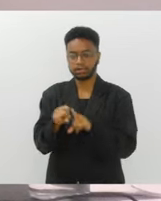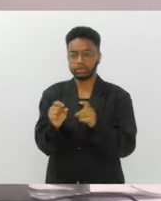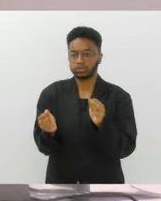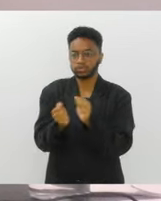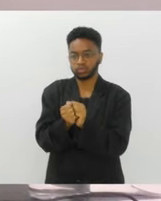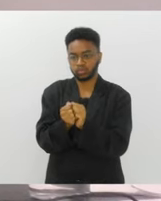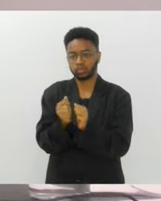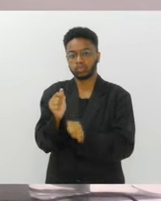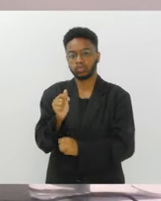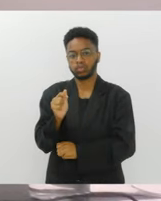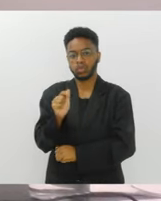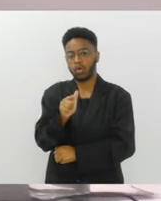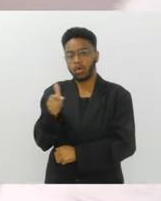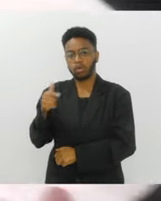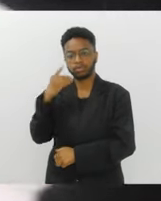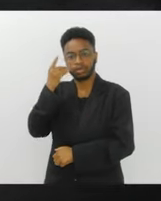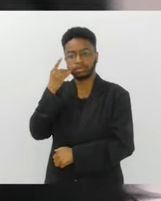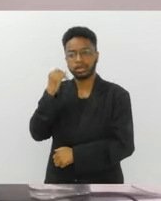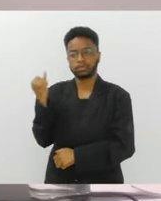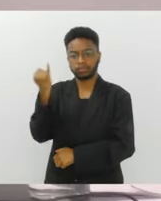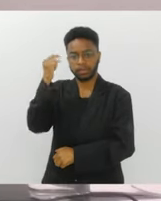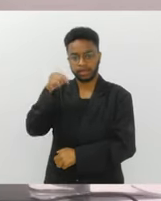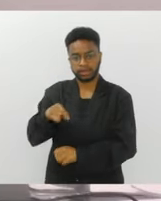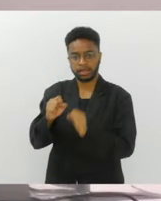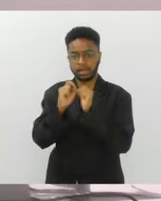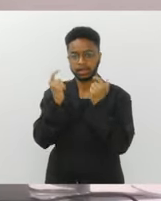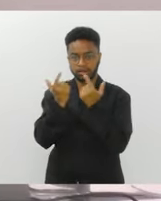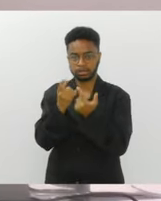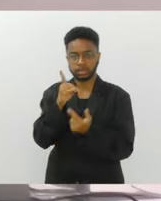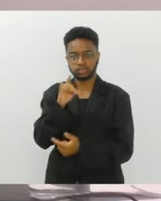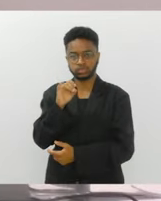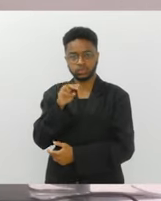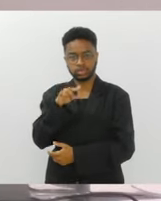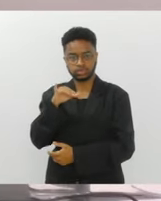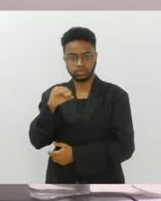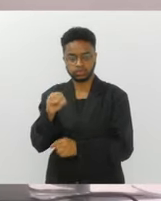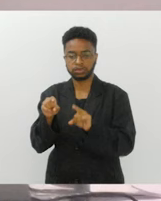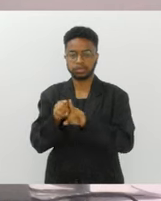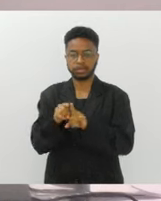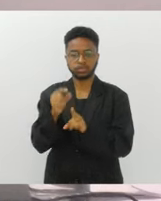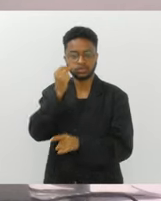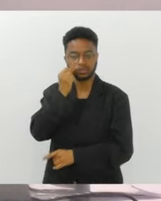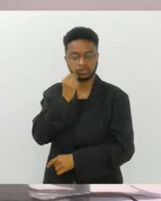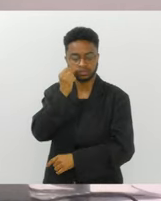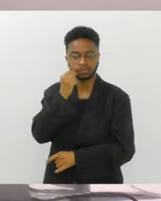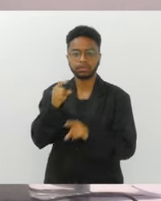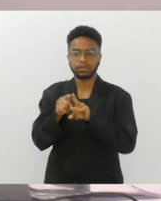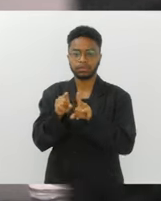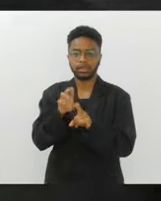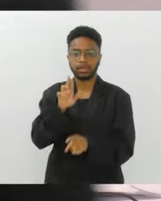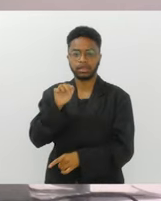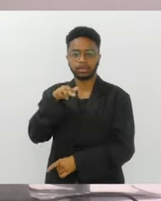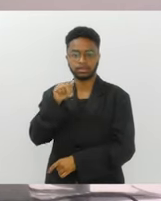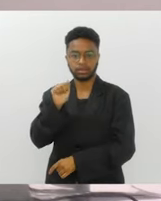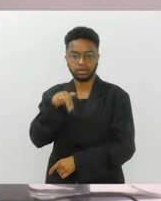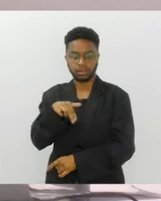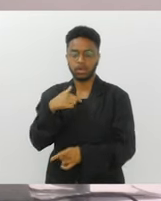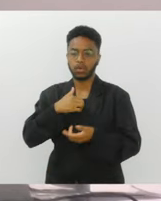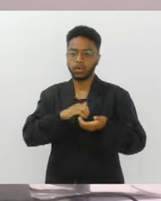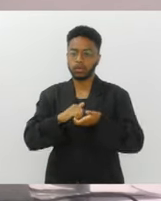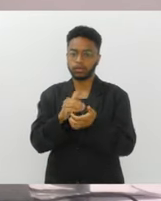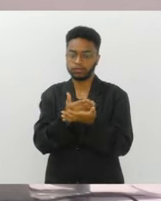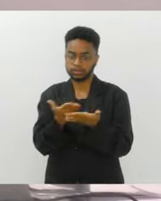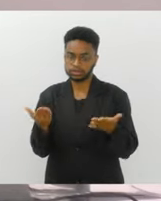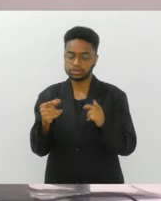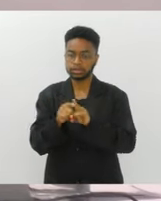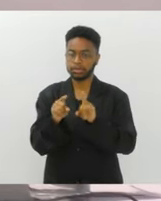gigante dessa casa, deputado Dionísio Lins, dos nobres deputados Giovanni Ratinho e deputado Renan Jordi. Quero cumprimentar a todos, em especial